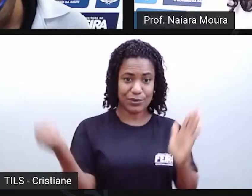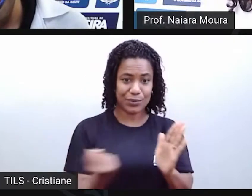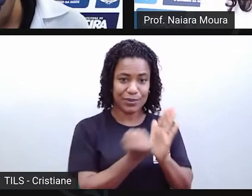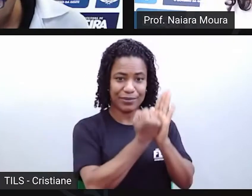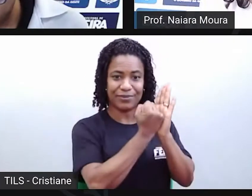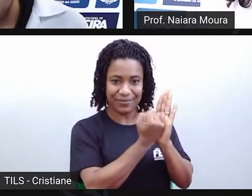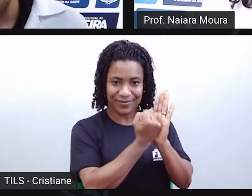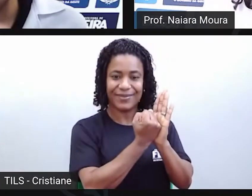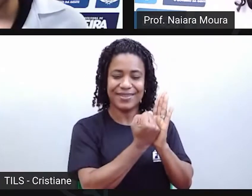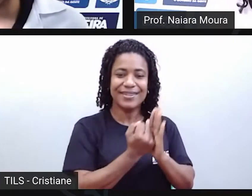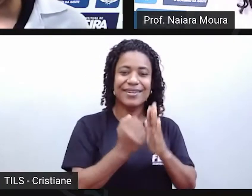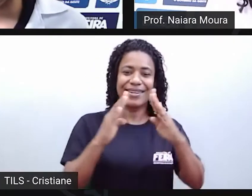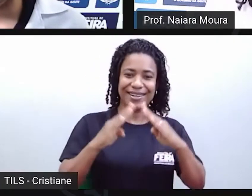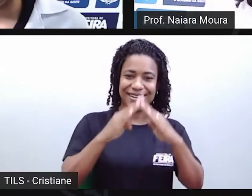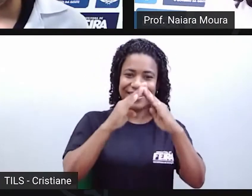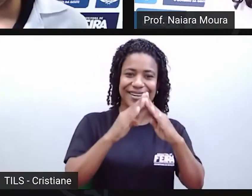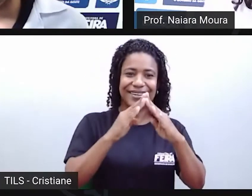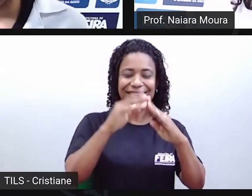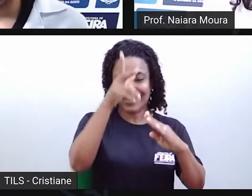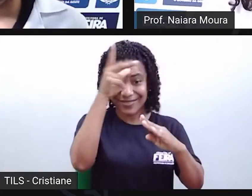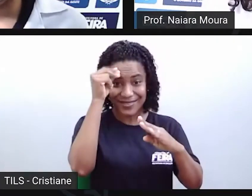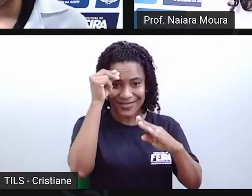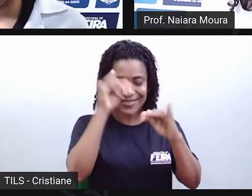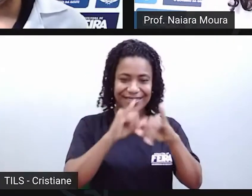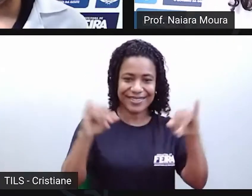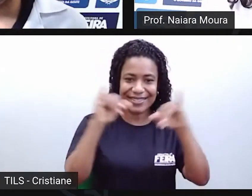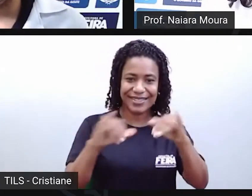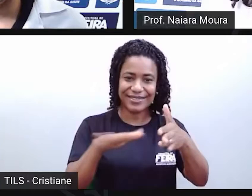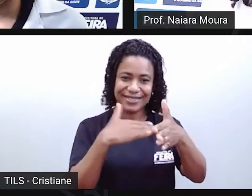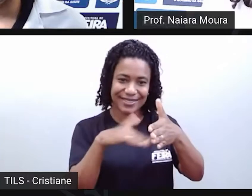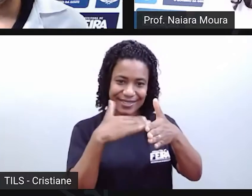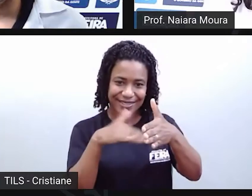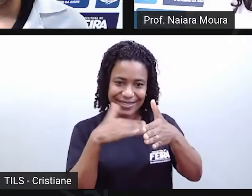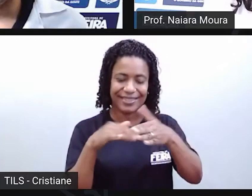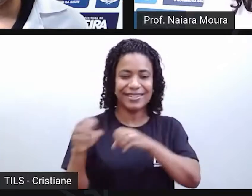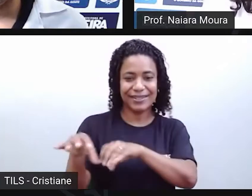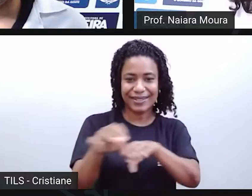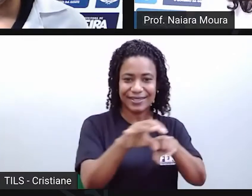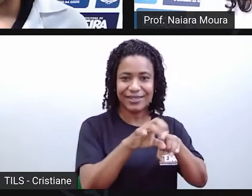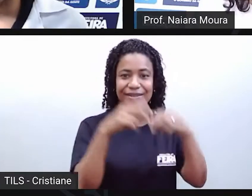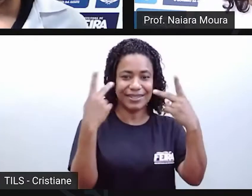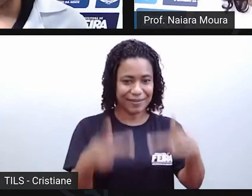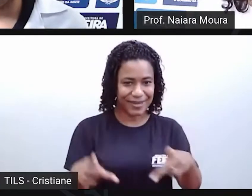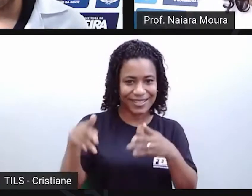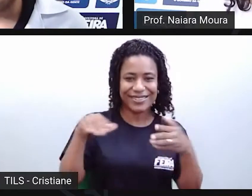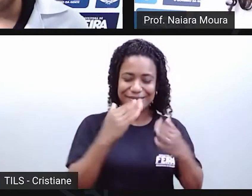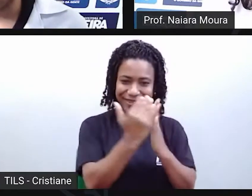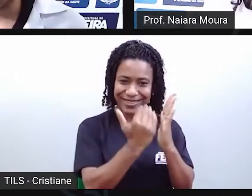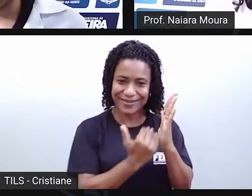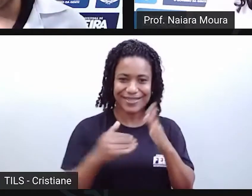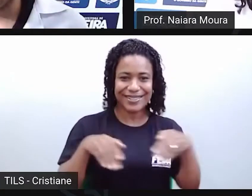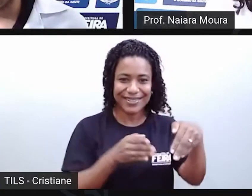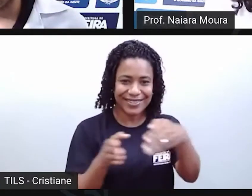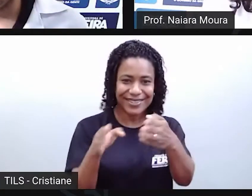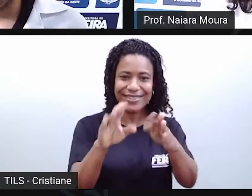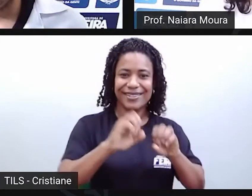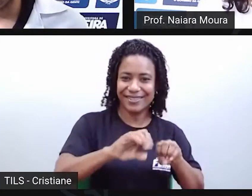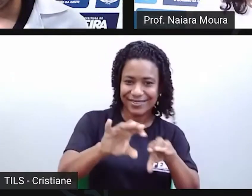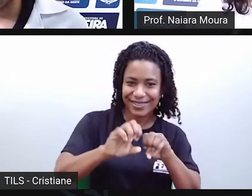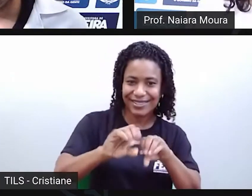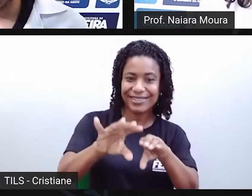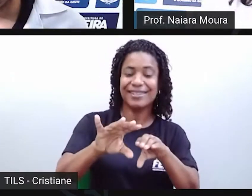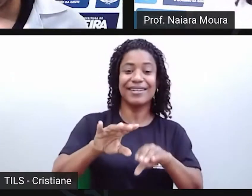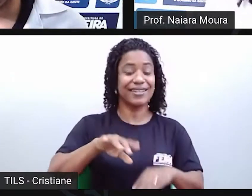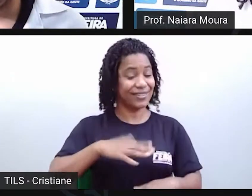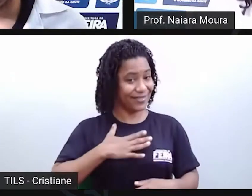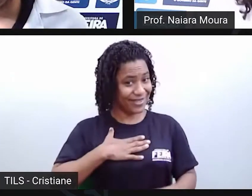o logotipo da Prefeitura de Feira de Santana e da Secretaria de Educação e do programa Caminhos da Educação. Então, respondendo quem é